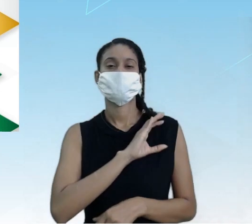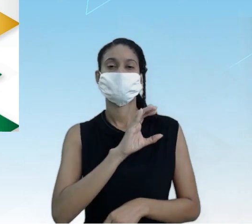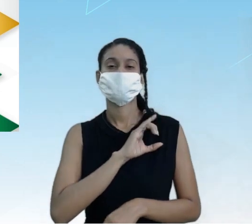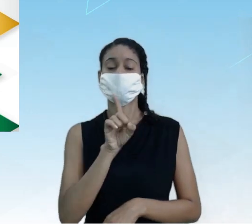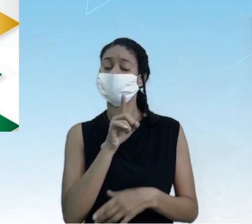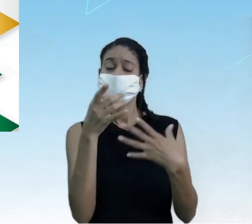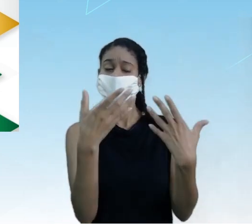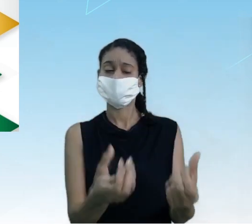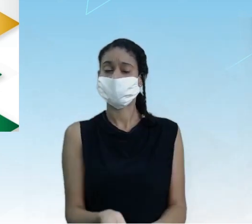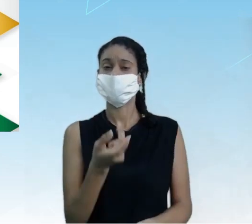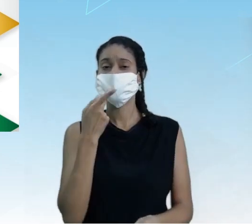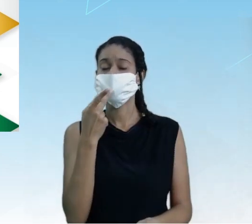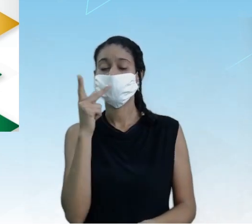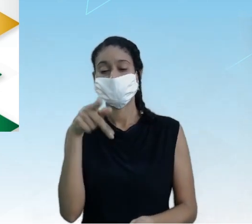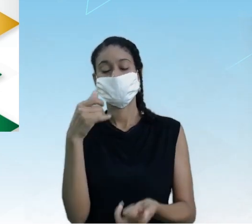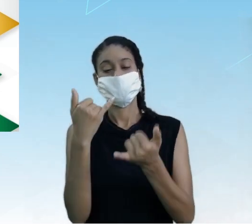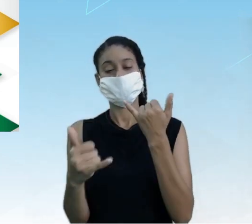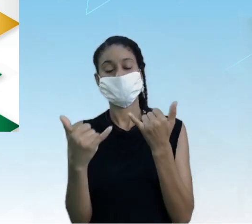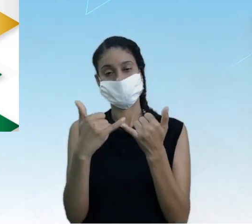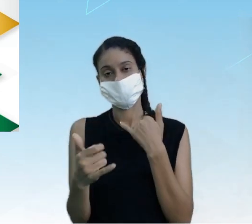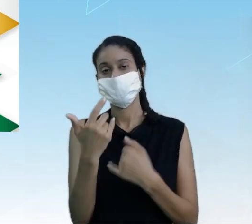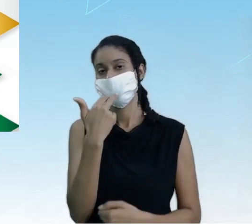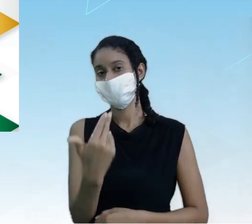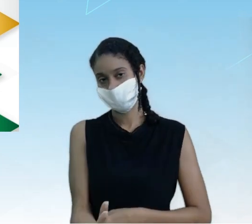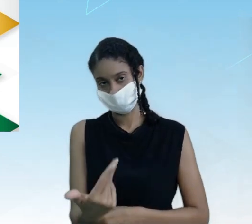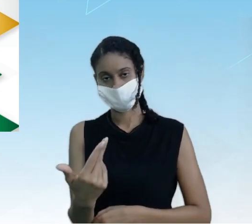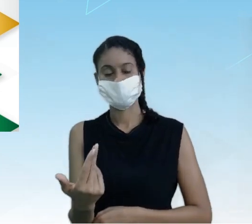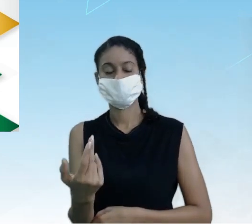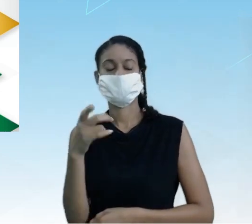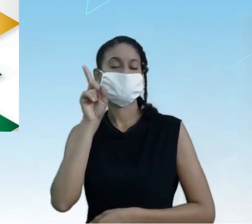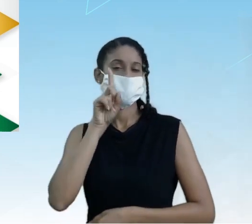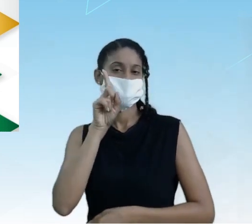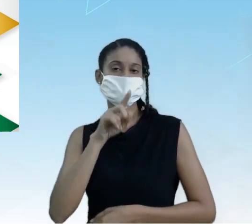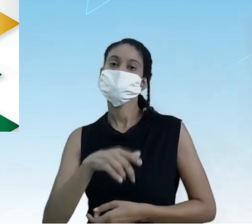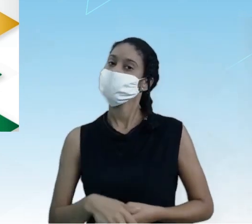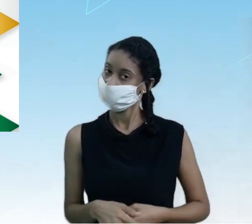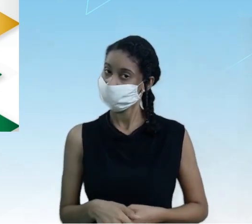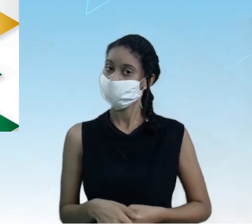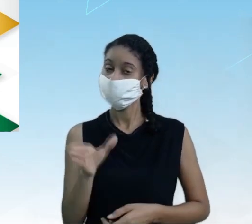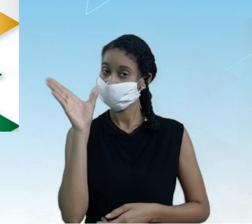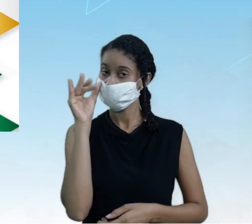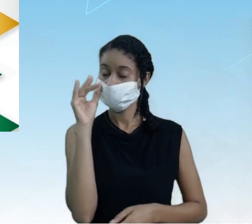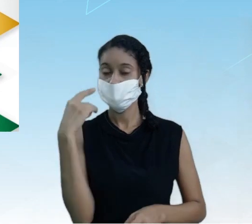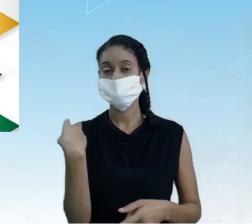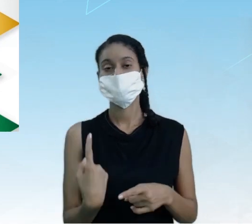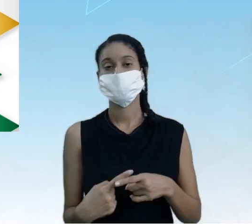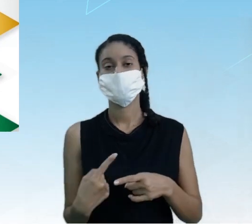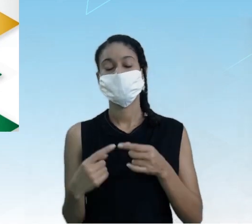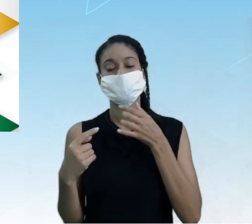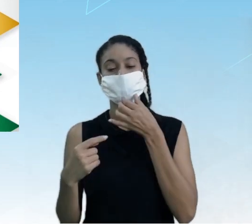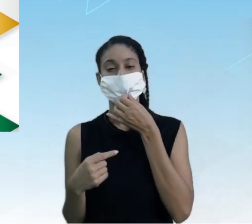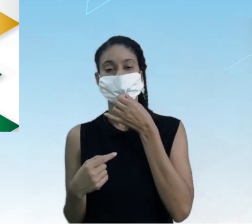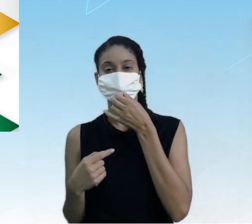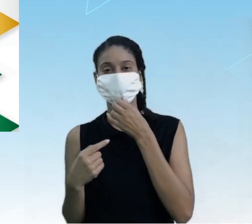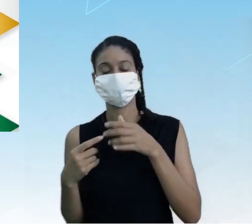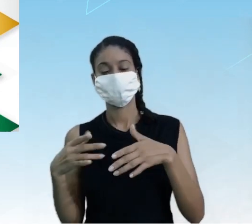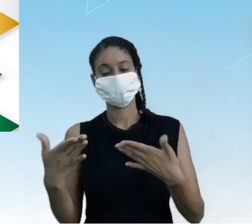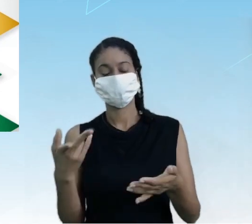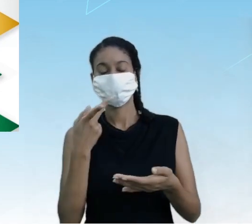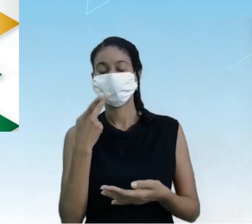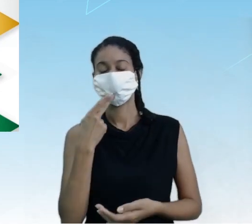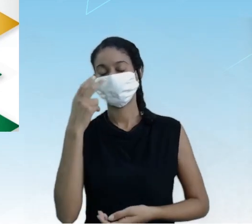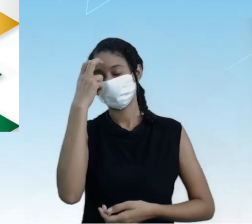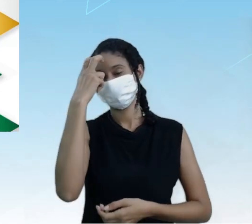se recusam a dizer que o falar deles se parece com os americanos. Isso é bem curioso quando a gente trata de